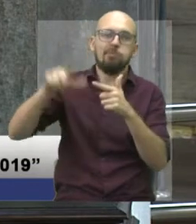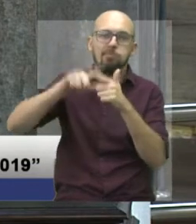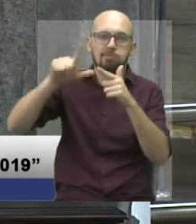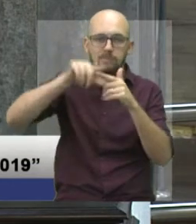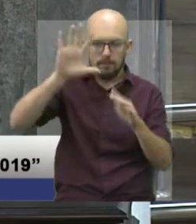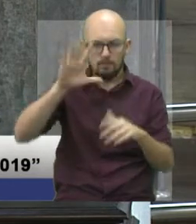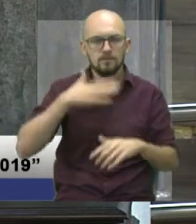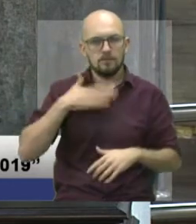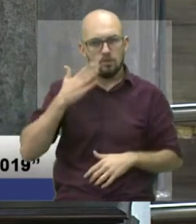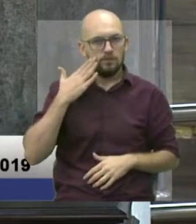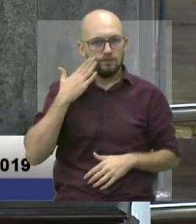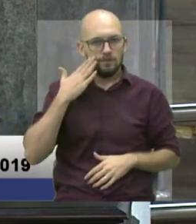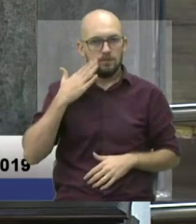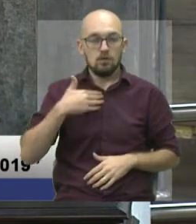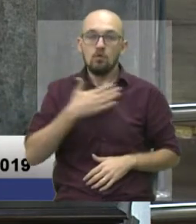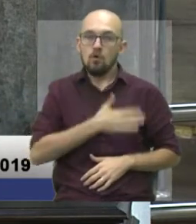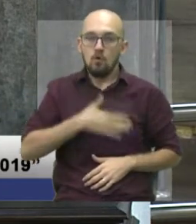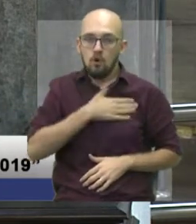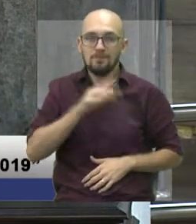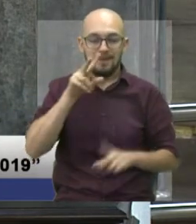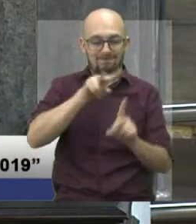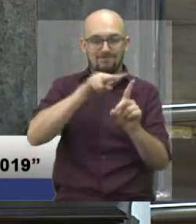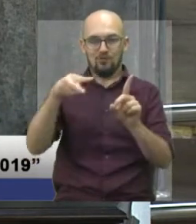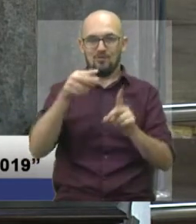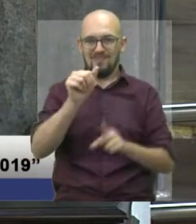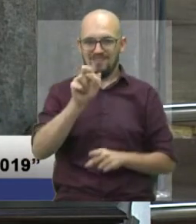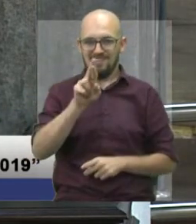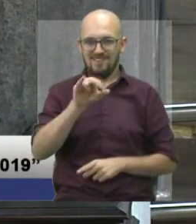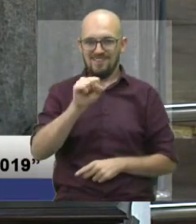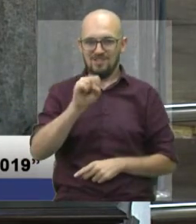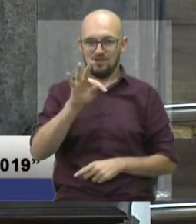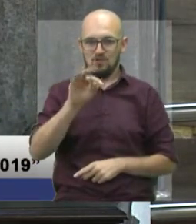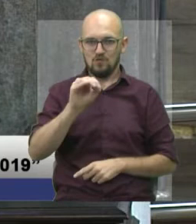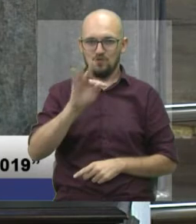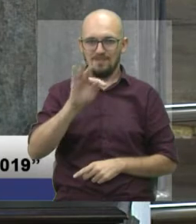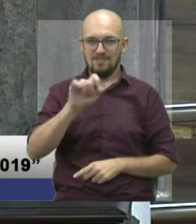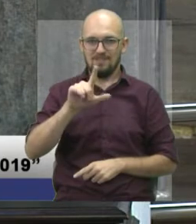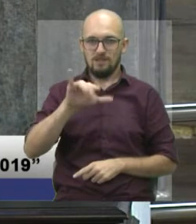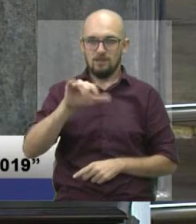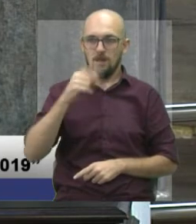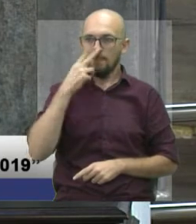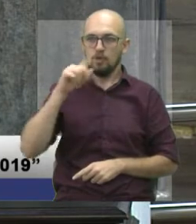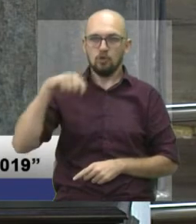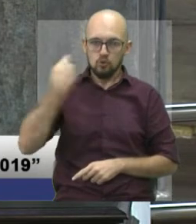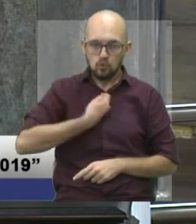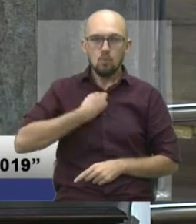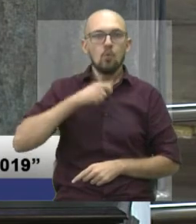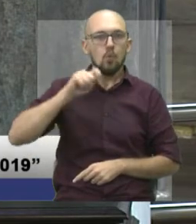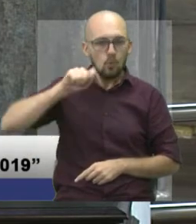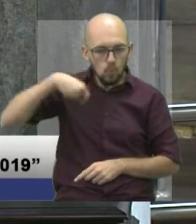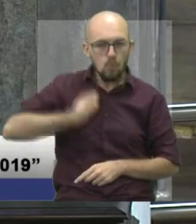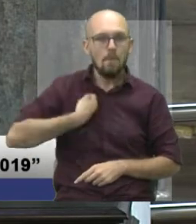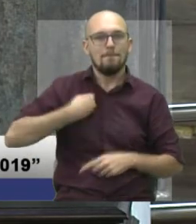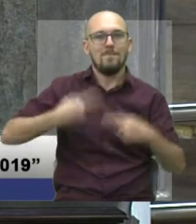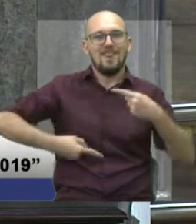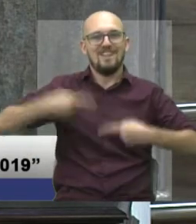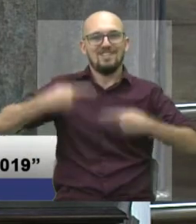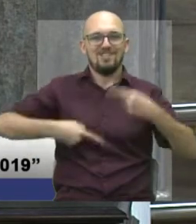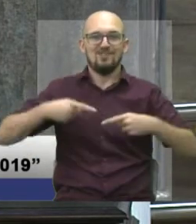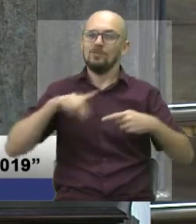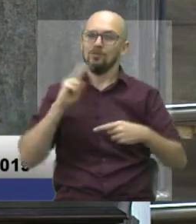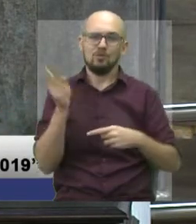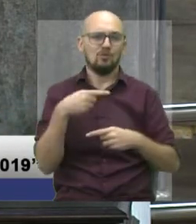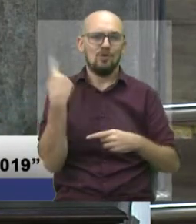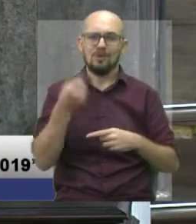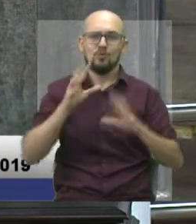gosto da perspectiva aristotélica, né, de que a gente é um animal político, e nessa situação a gente acaba, então, se envolvendo